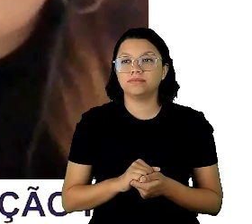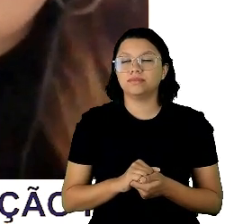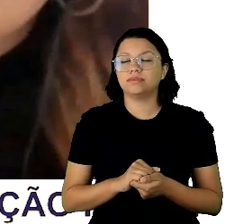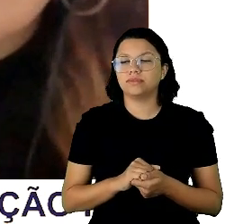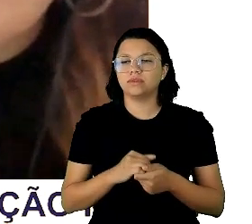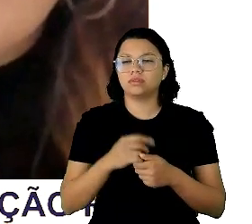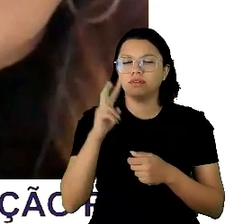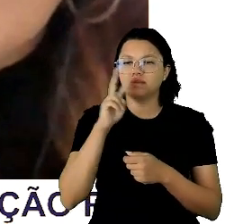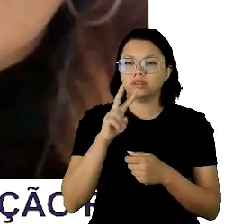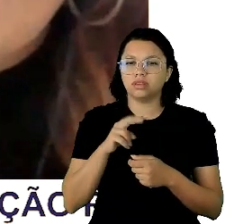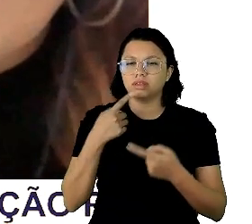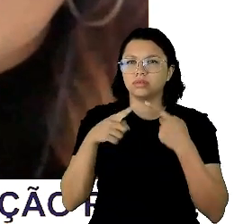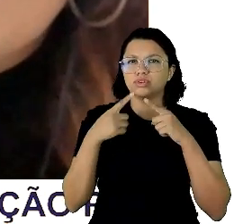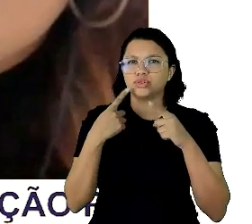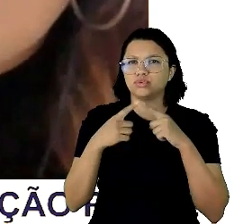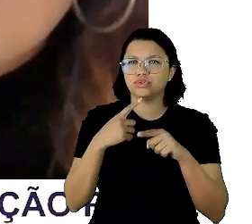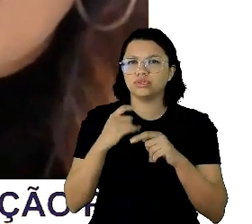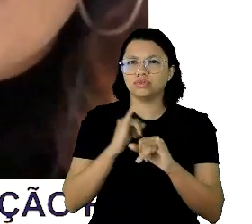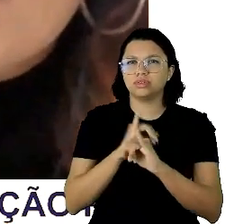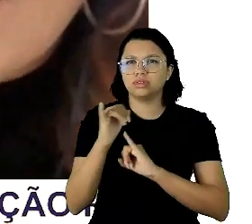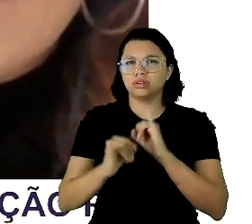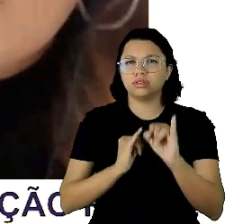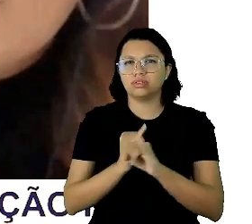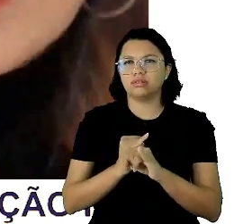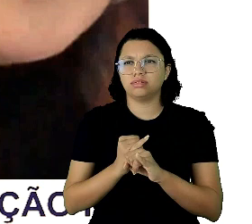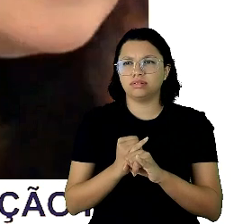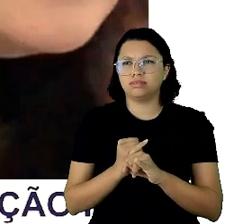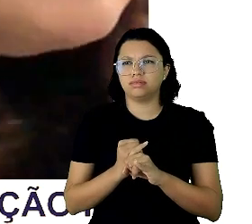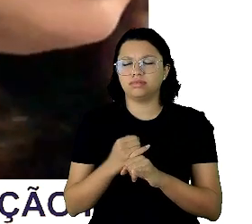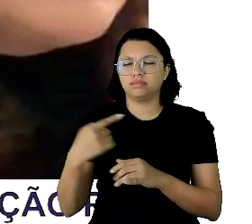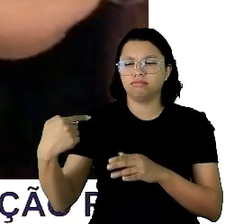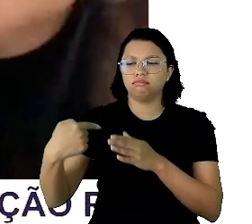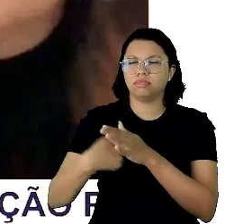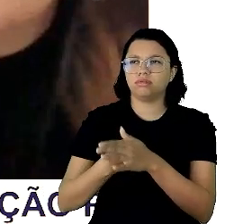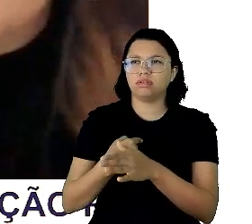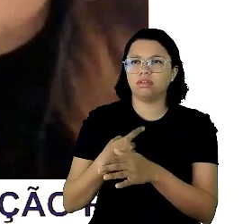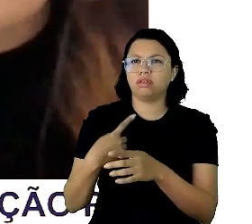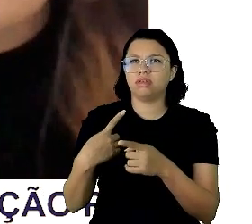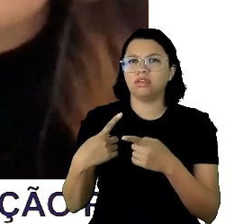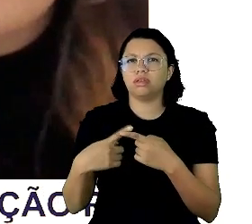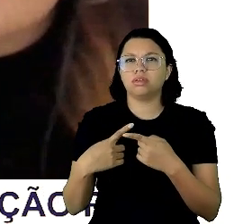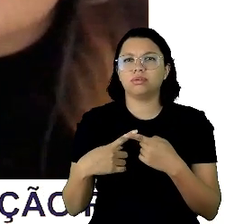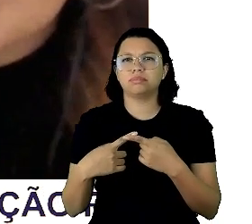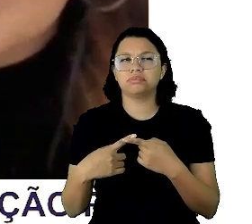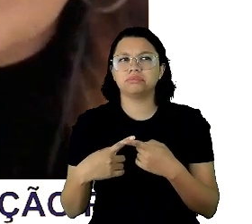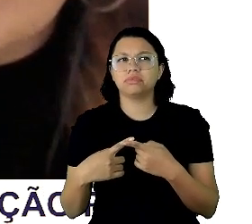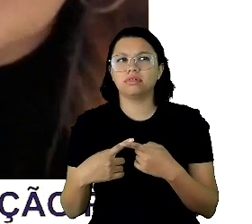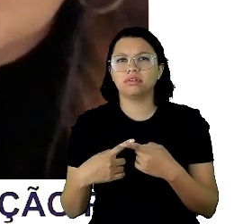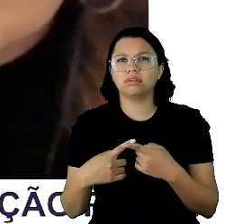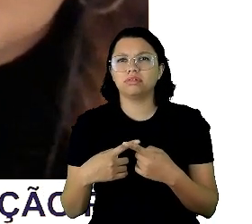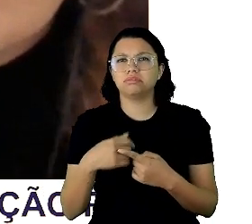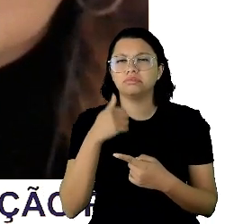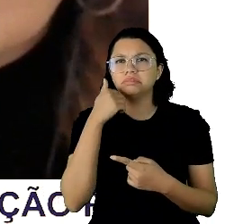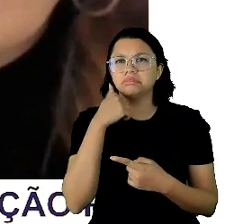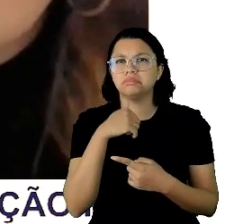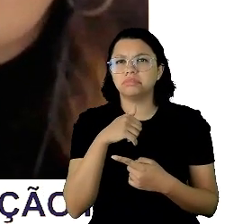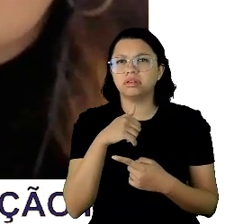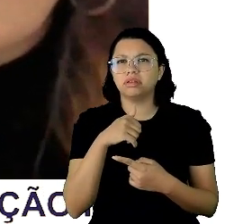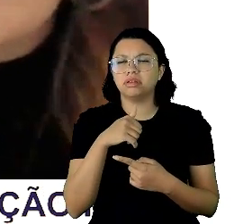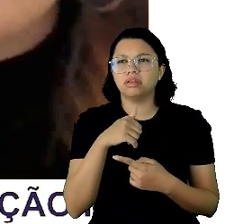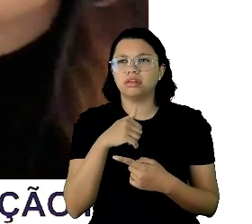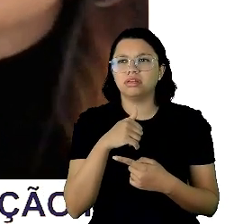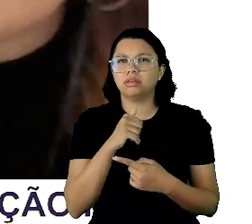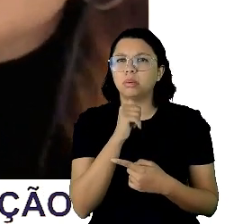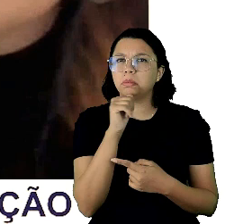na internet, mas por que vieram me perguntar, né, por que escolhem mulheres que menstruam e